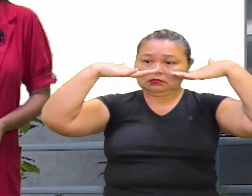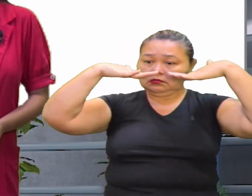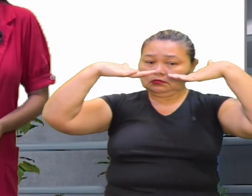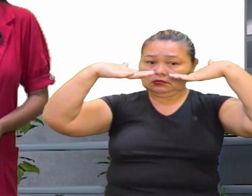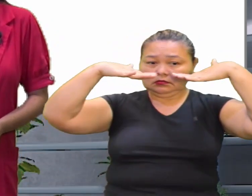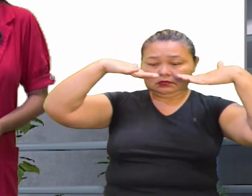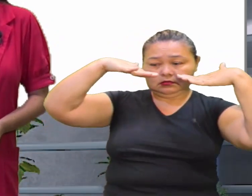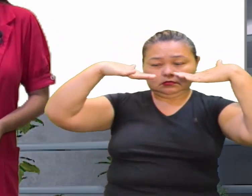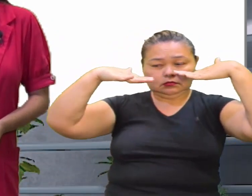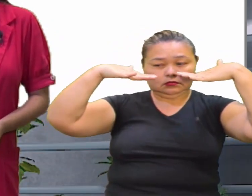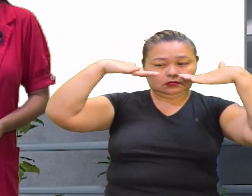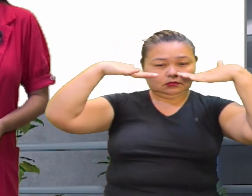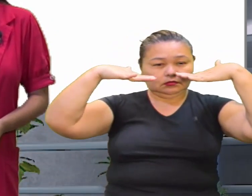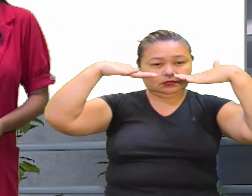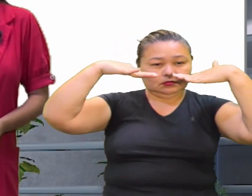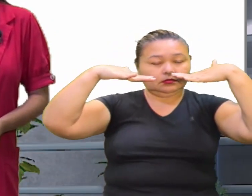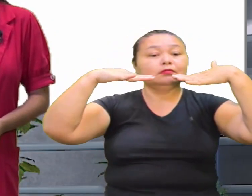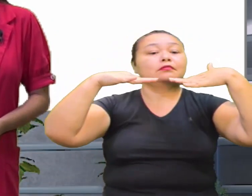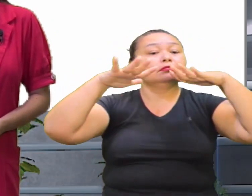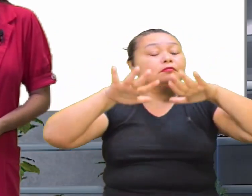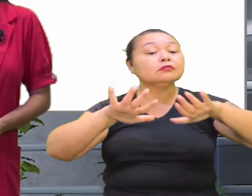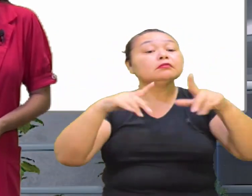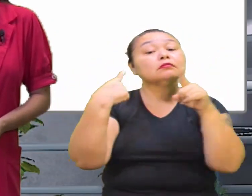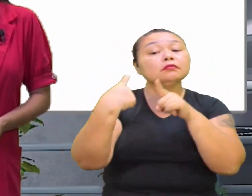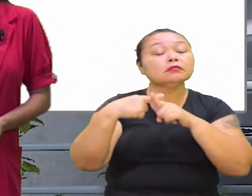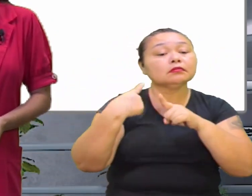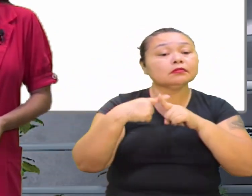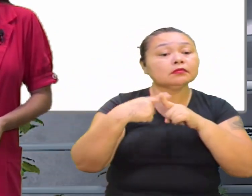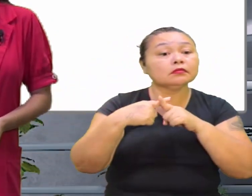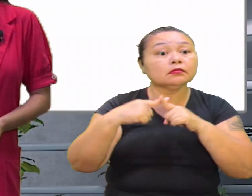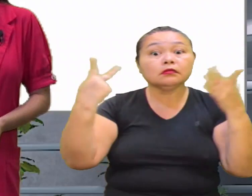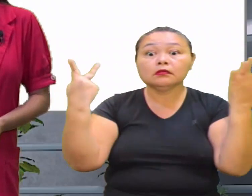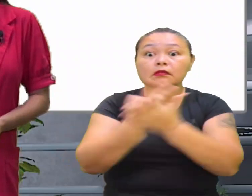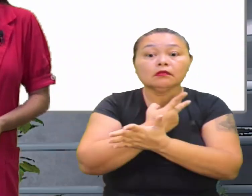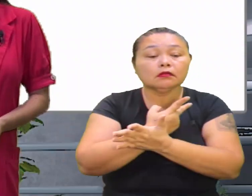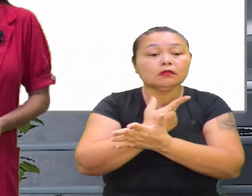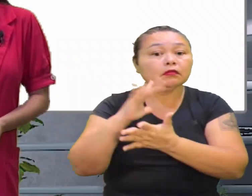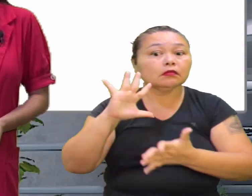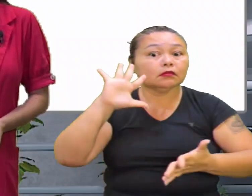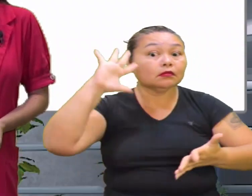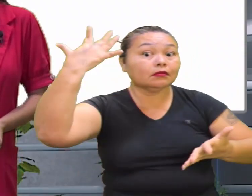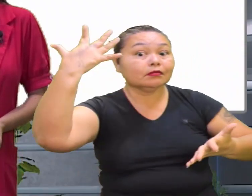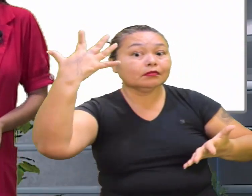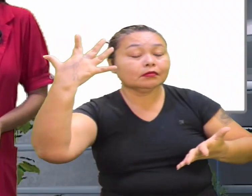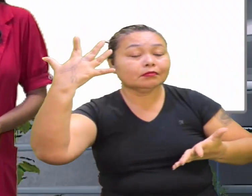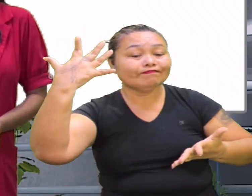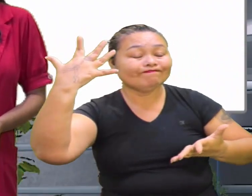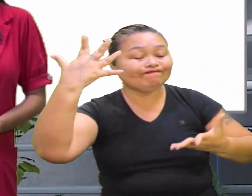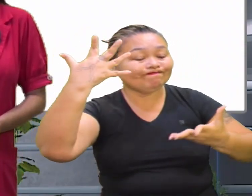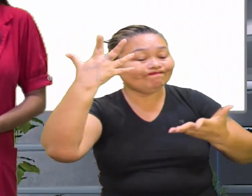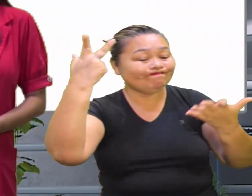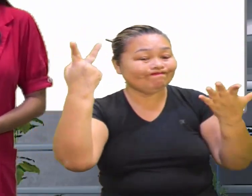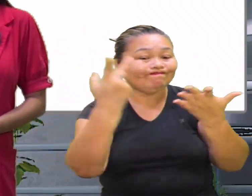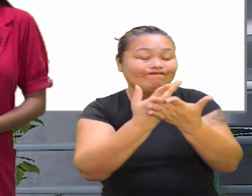equilíbrio. Eu prefiro essa palavra estabilidade ali, tranquilo. Por quê? Porque de repente algo pode acontecer e